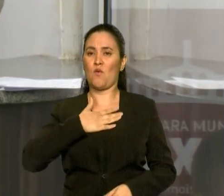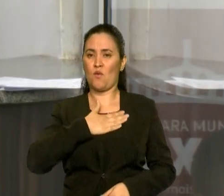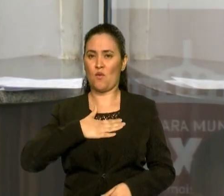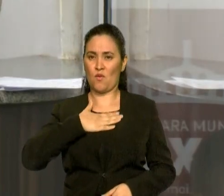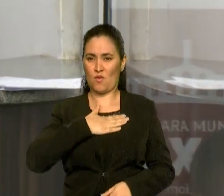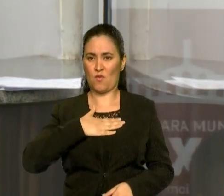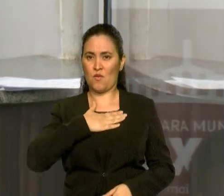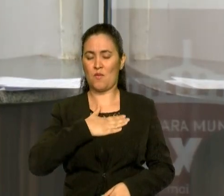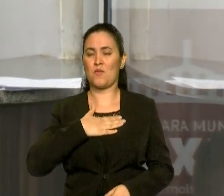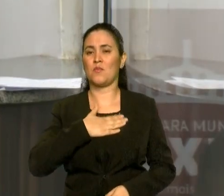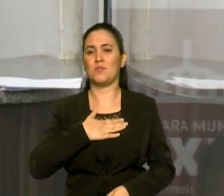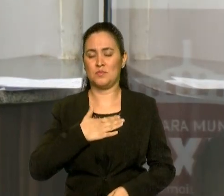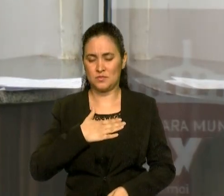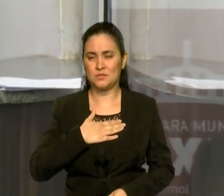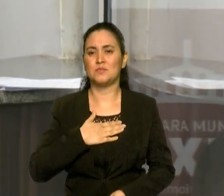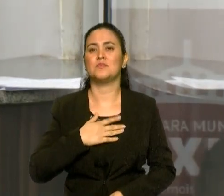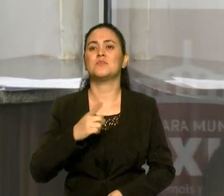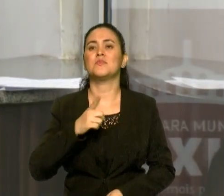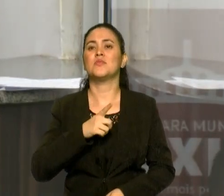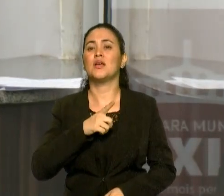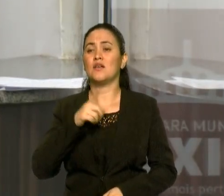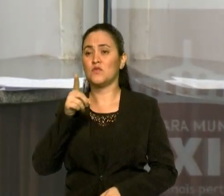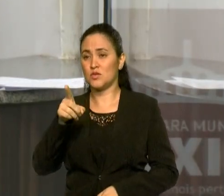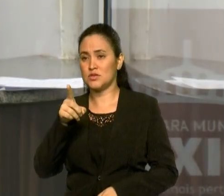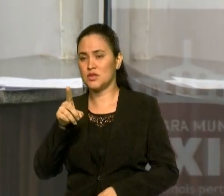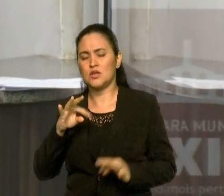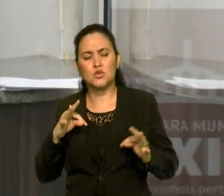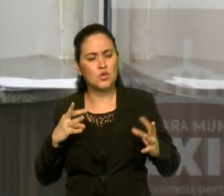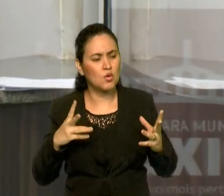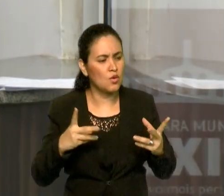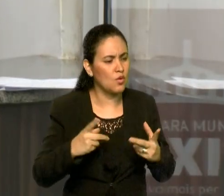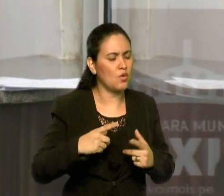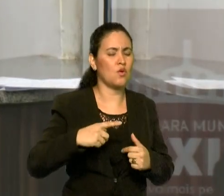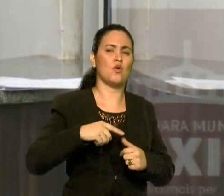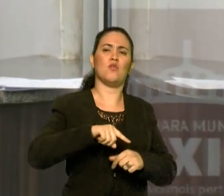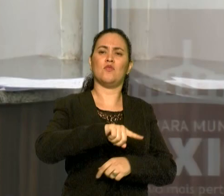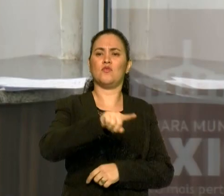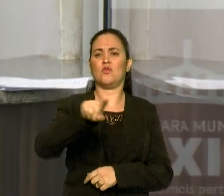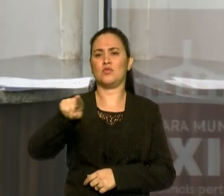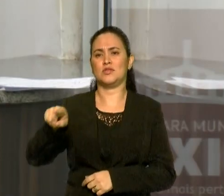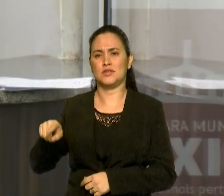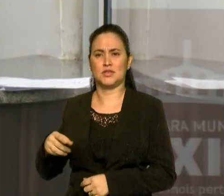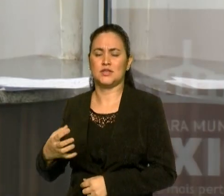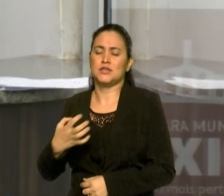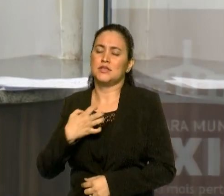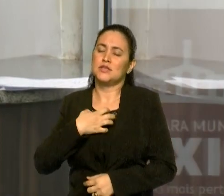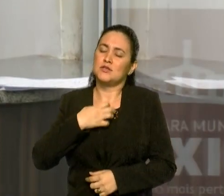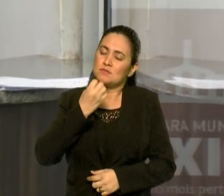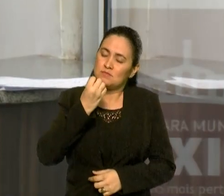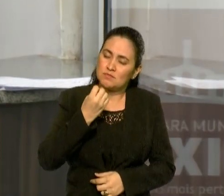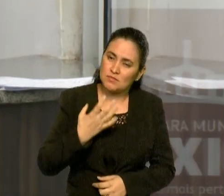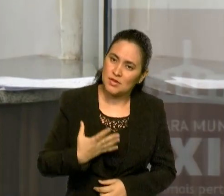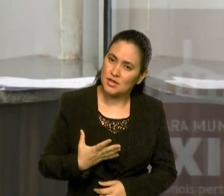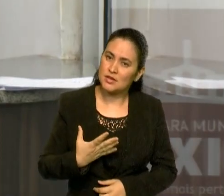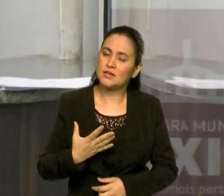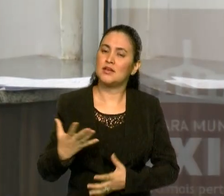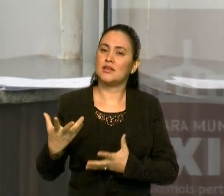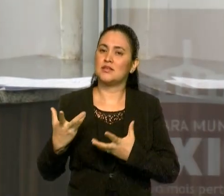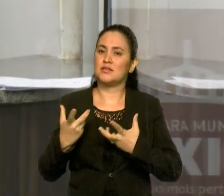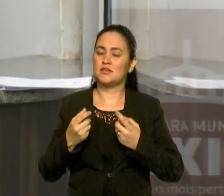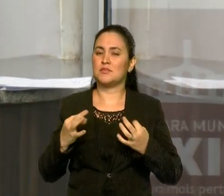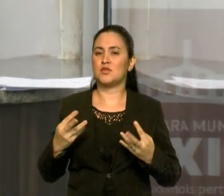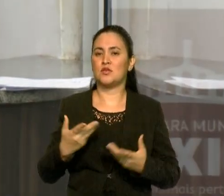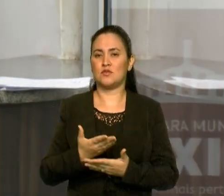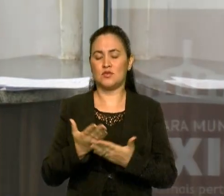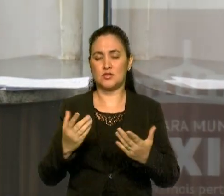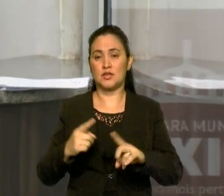como... Aliás, todos vocês. Estou muito bem abraçada por todos vocês, mas tenho ela